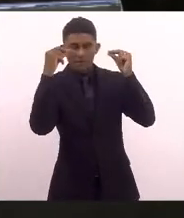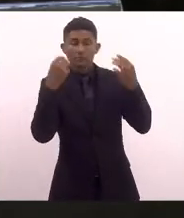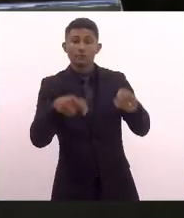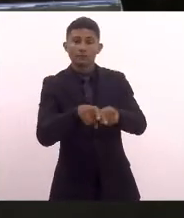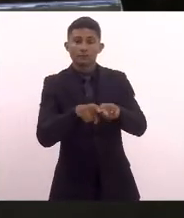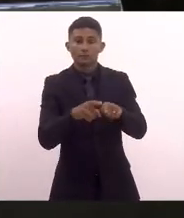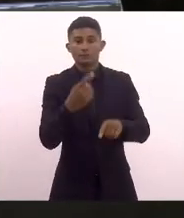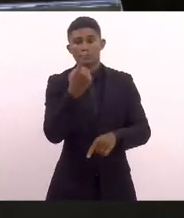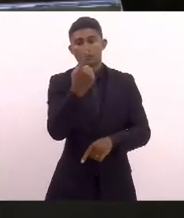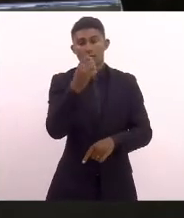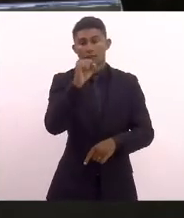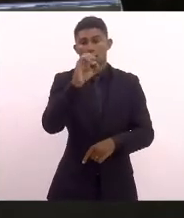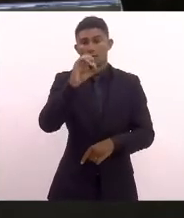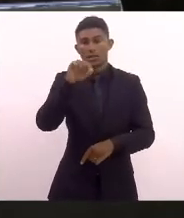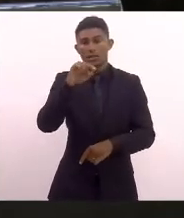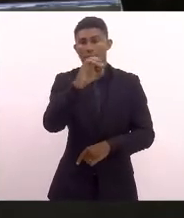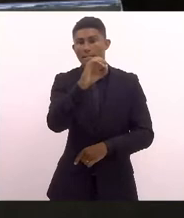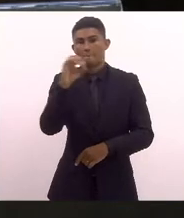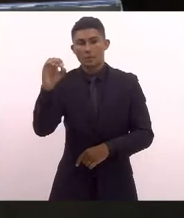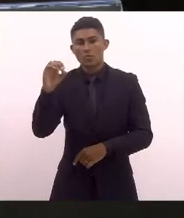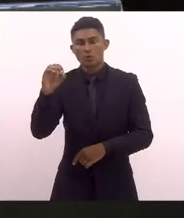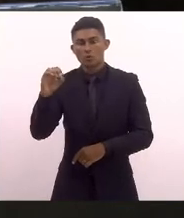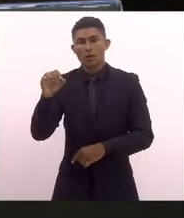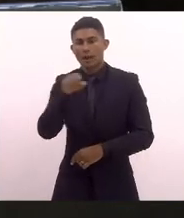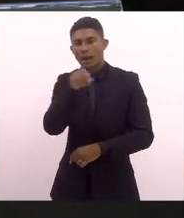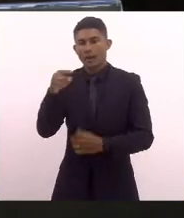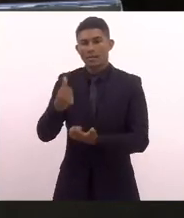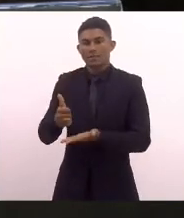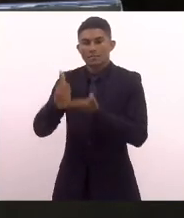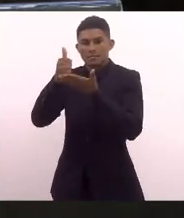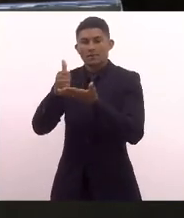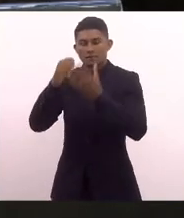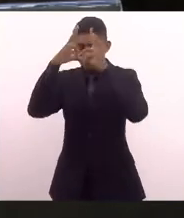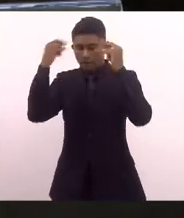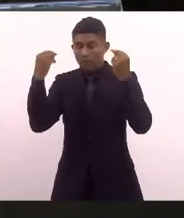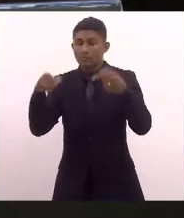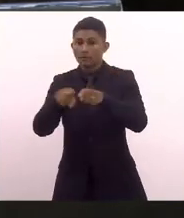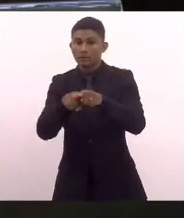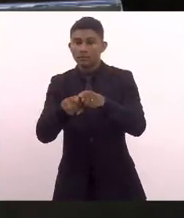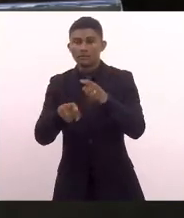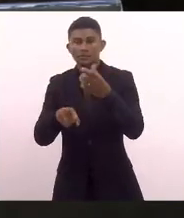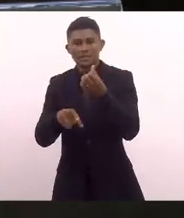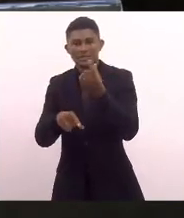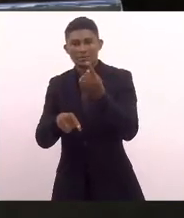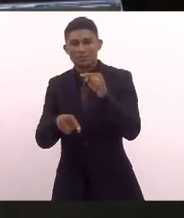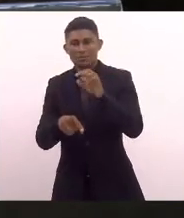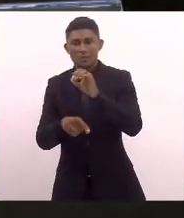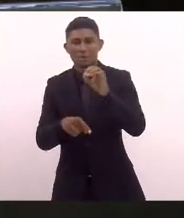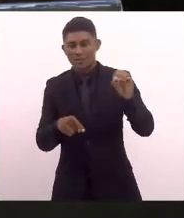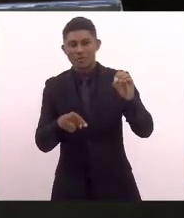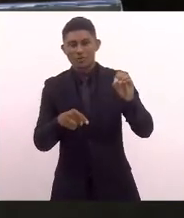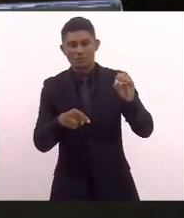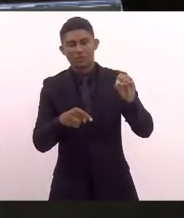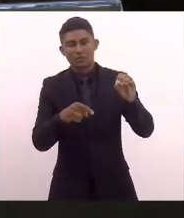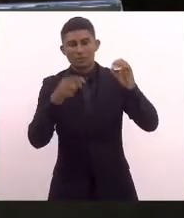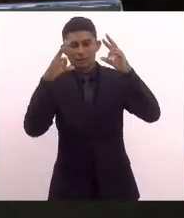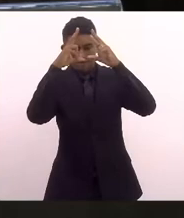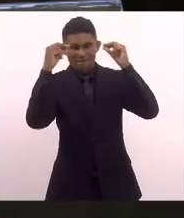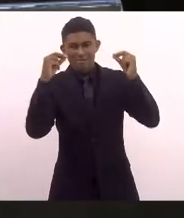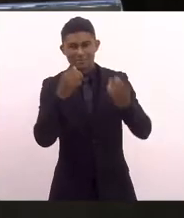180 mil técnicos de enfermagem e 61 mil auxiliares de enfermagem.